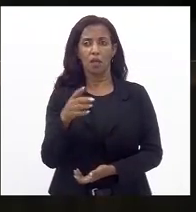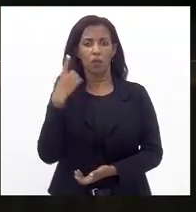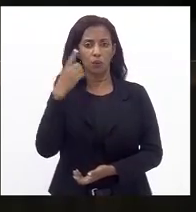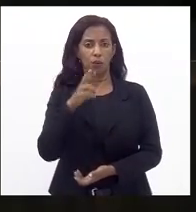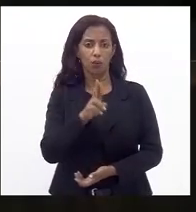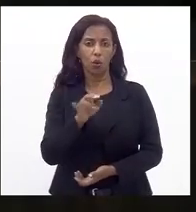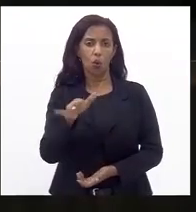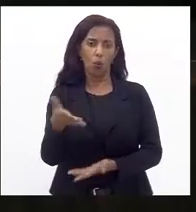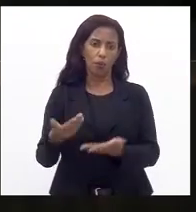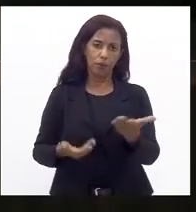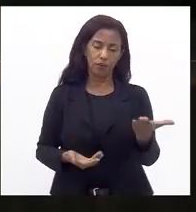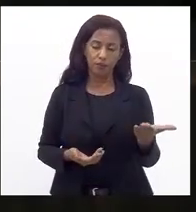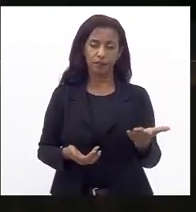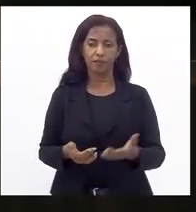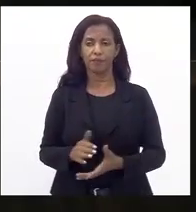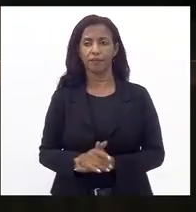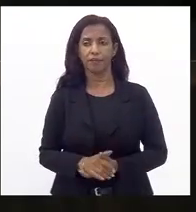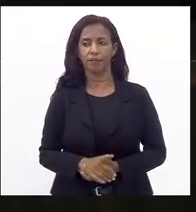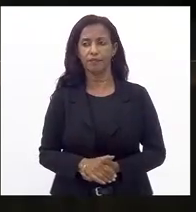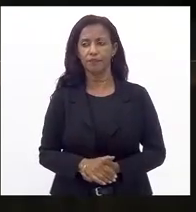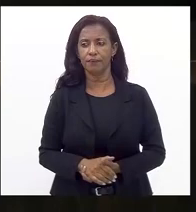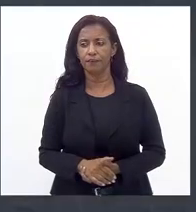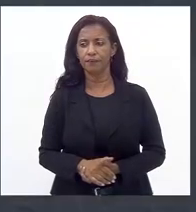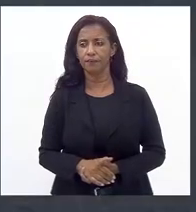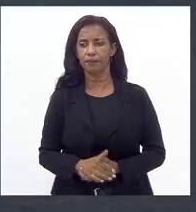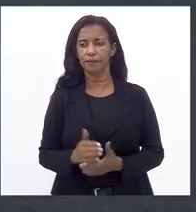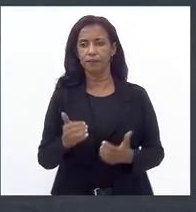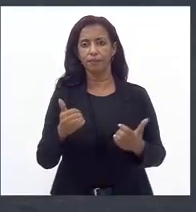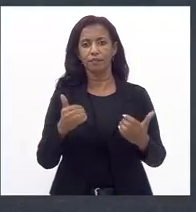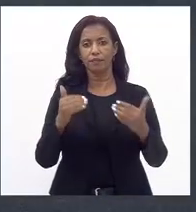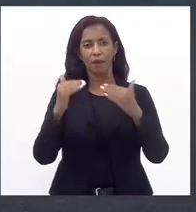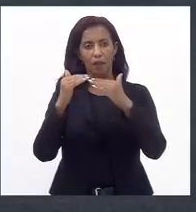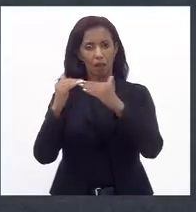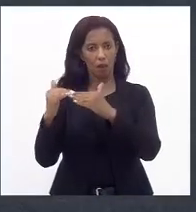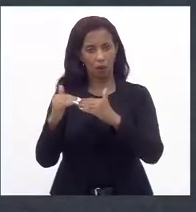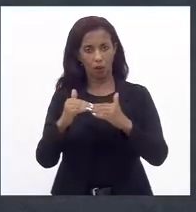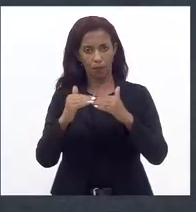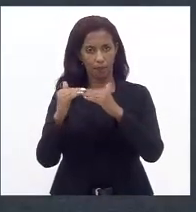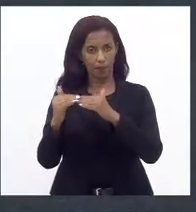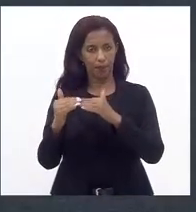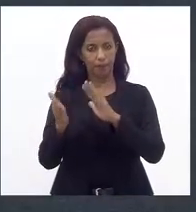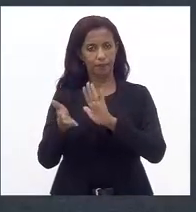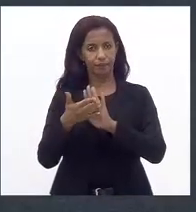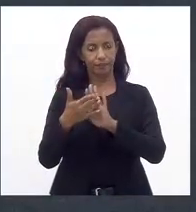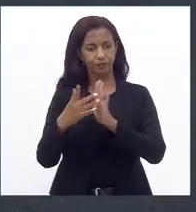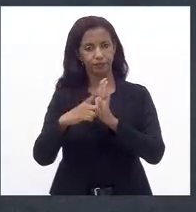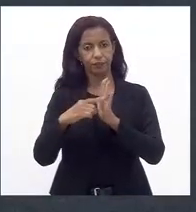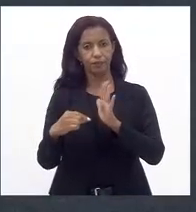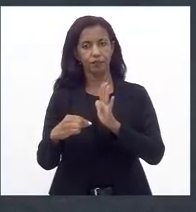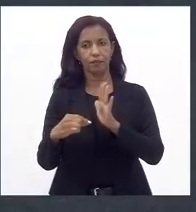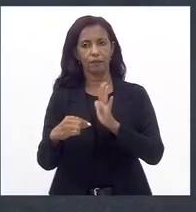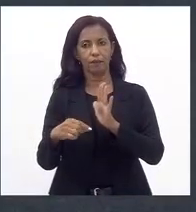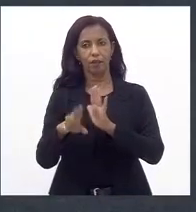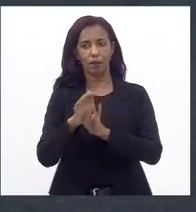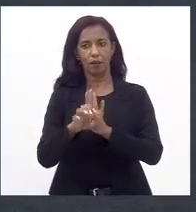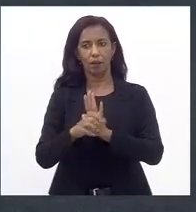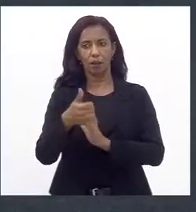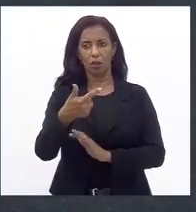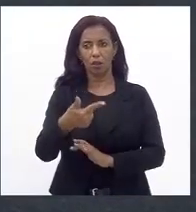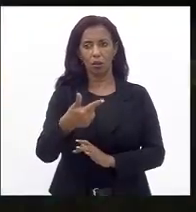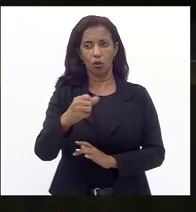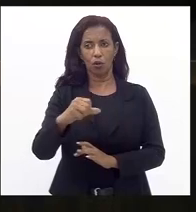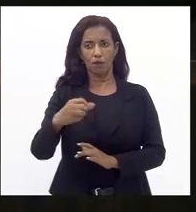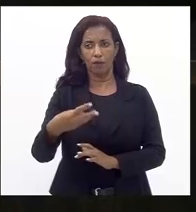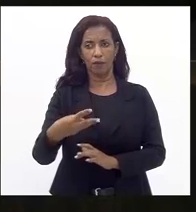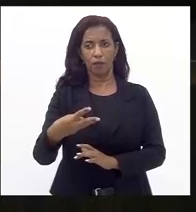faço que tá do Rubens Me acompanhe aparecer com destaque à emenda 29 3 essa